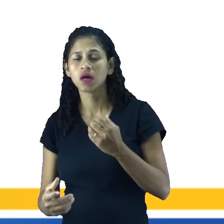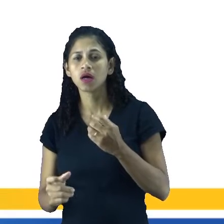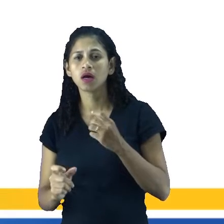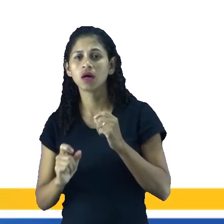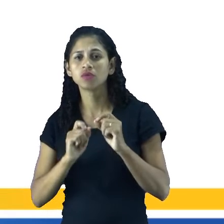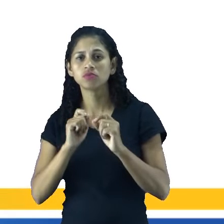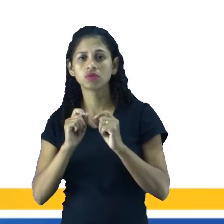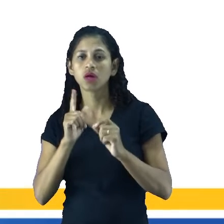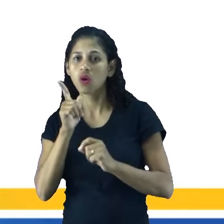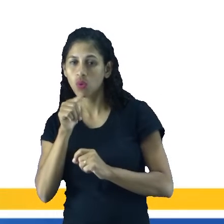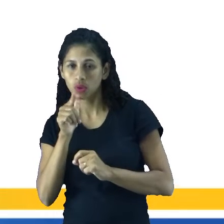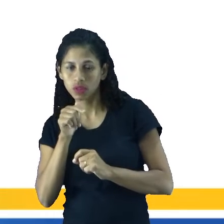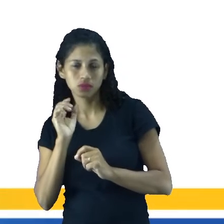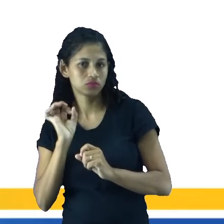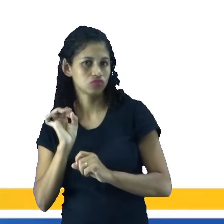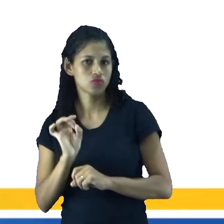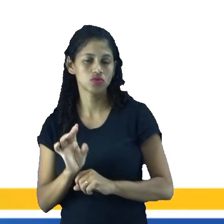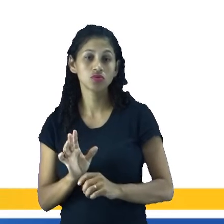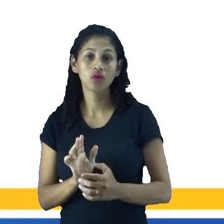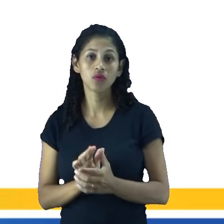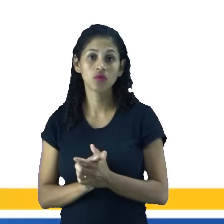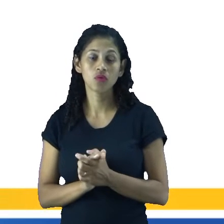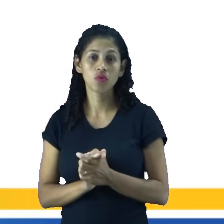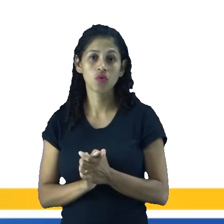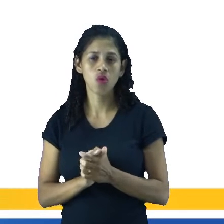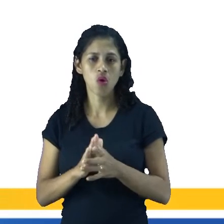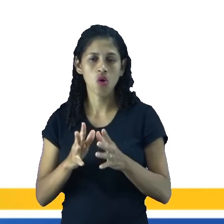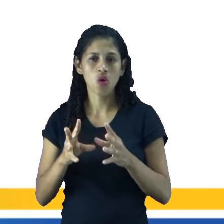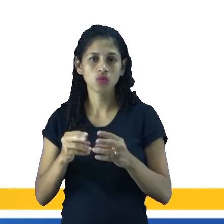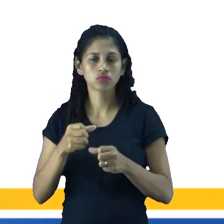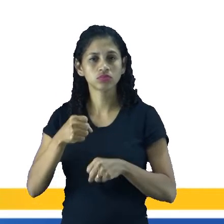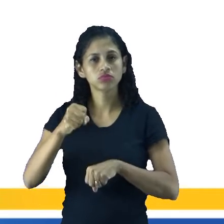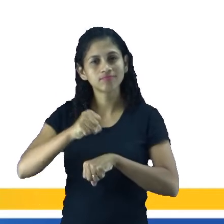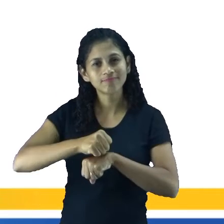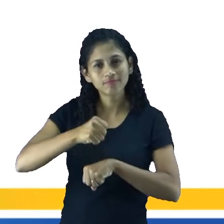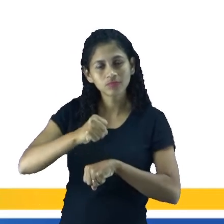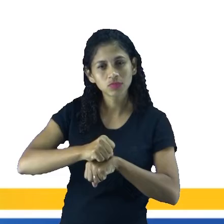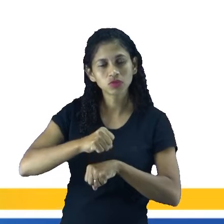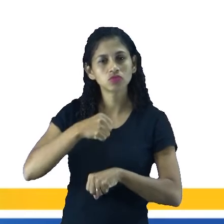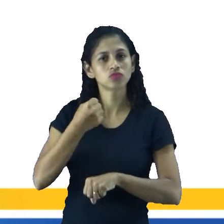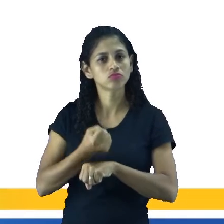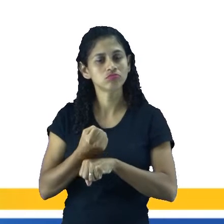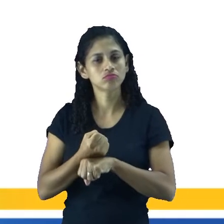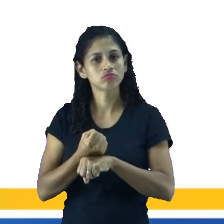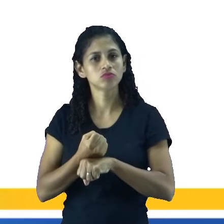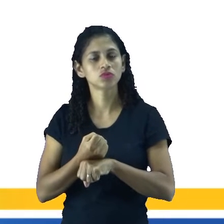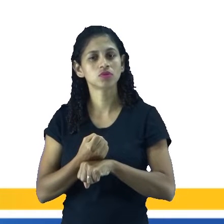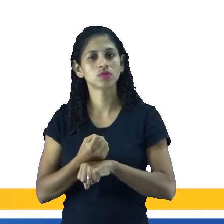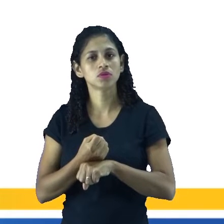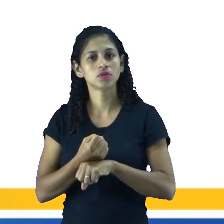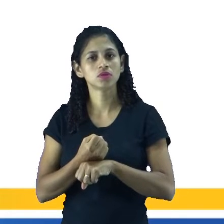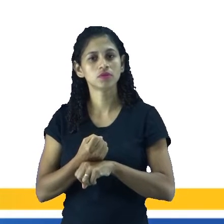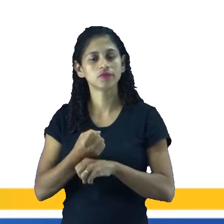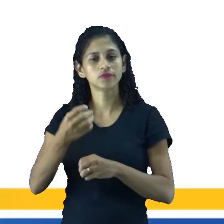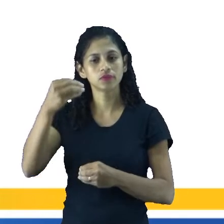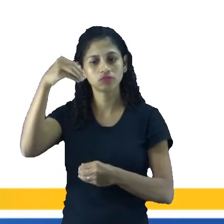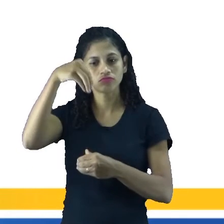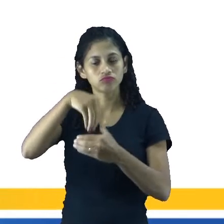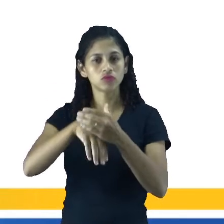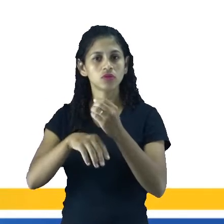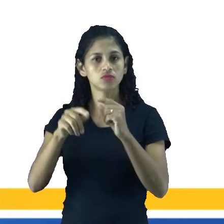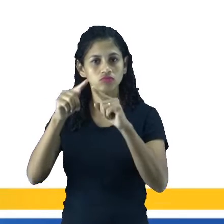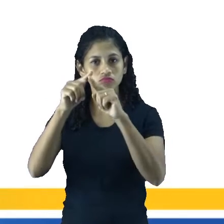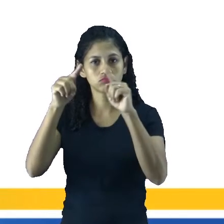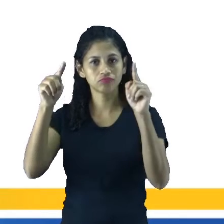a parte líquida. Certamente a parte mais sólida, as partículas maiores, vão ficar retidas dentro do funil com papel